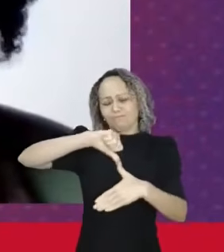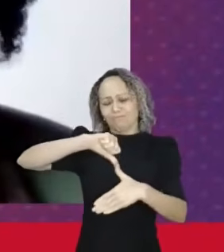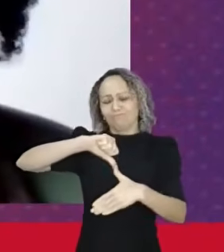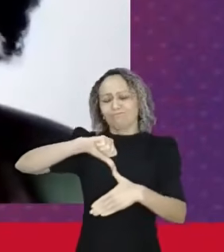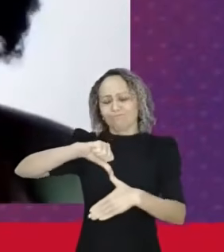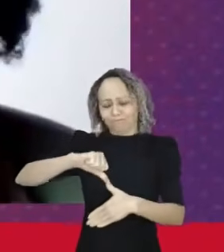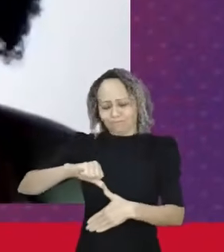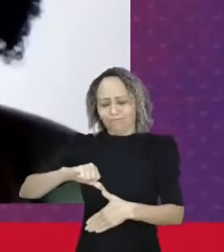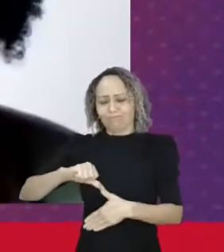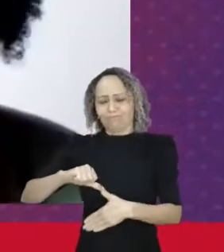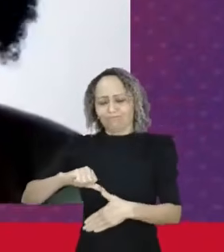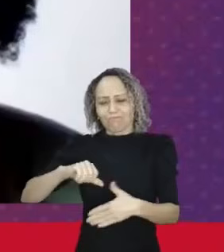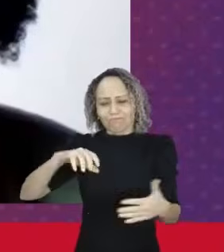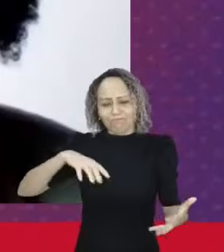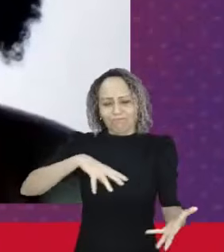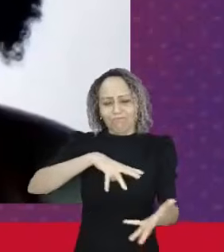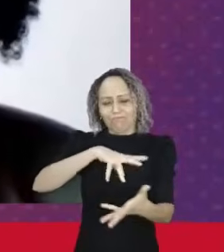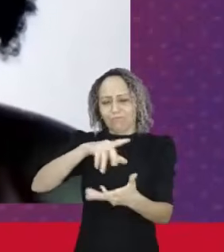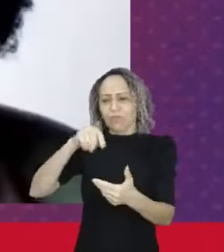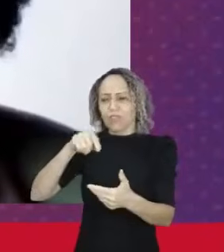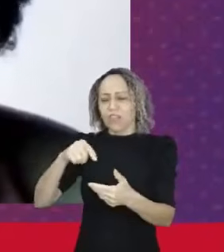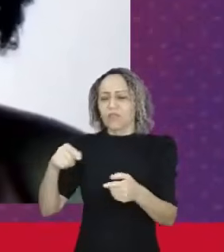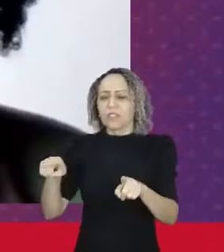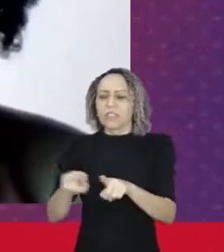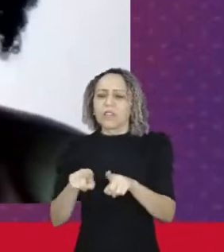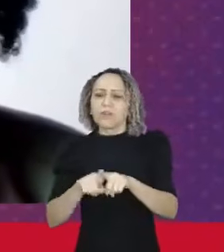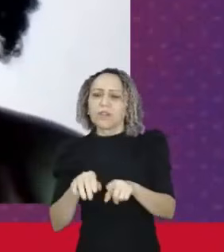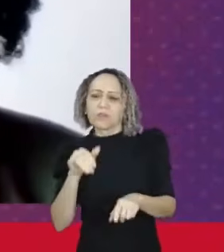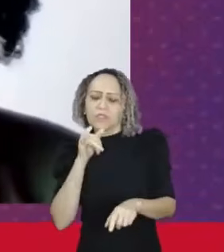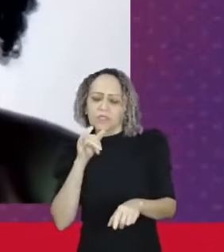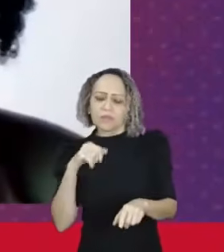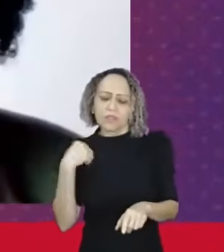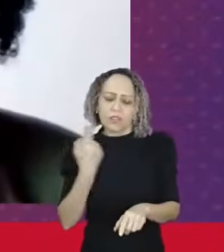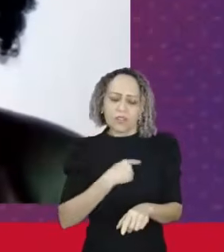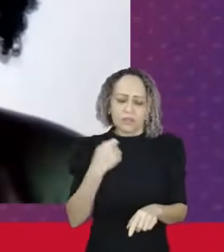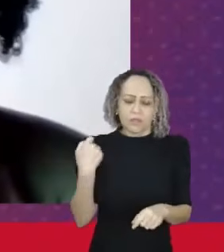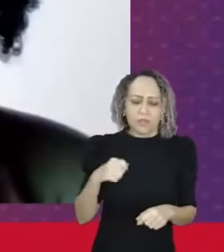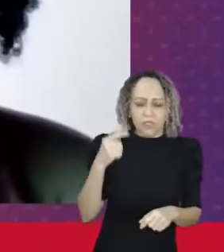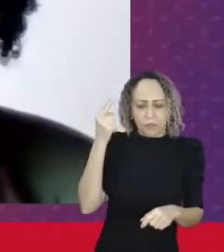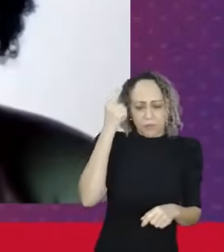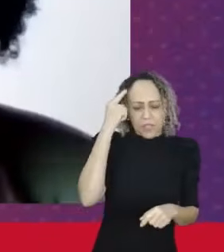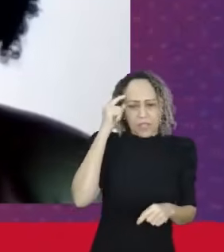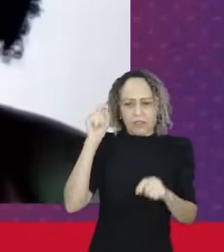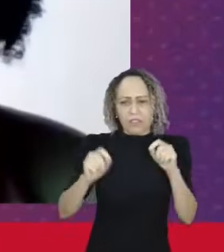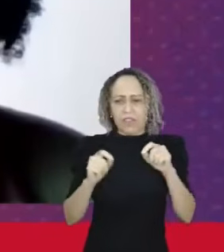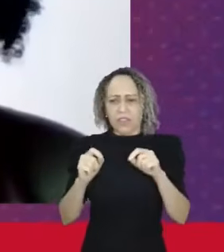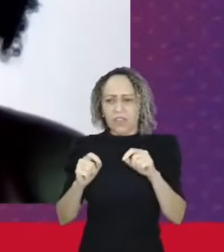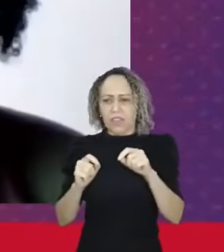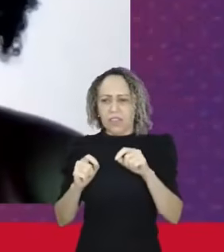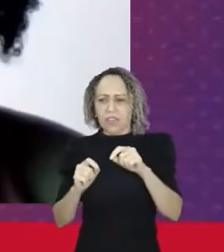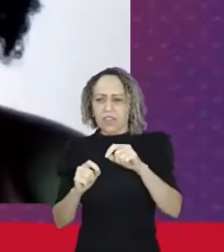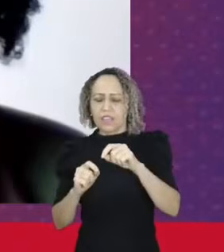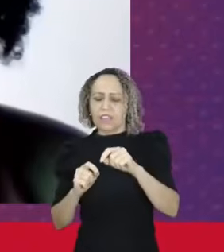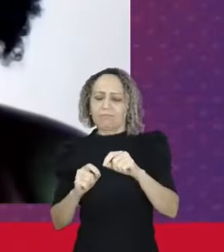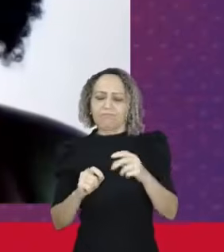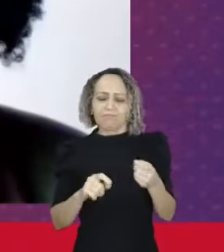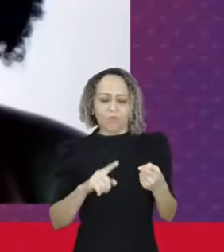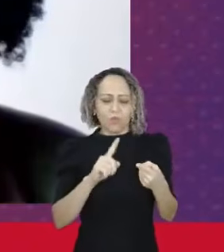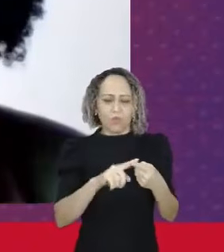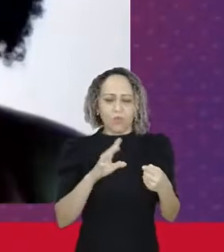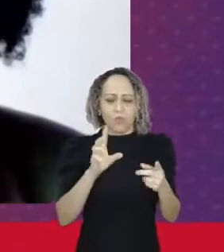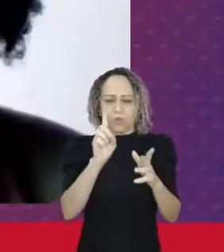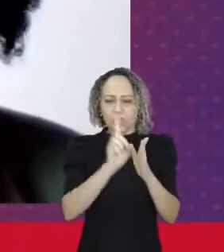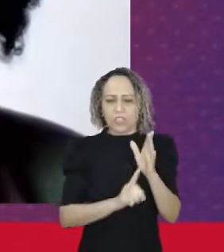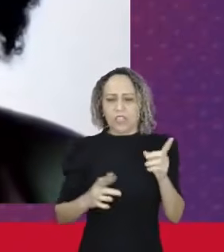universo político das relações multilaterais. Não é? Nós podemos pensar nas discussões sobre o direito à saúde,